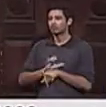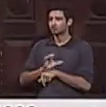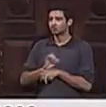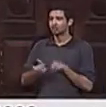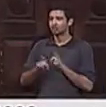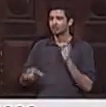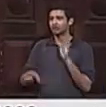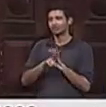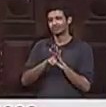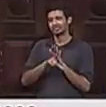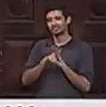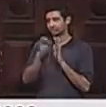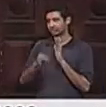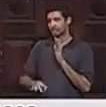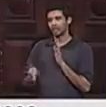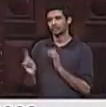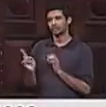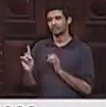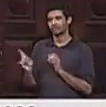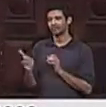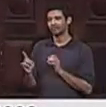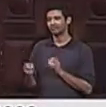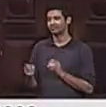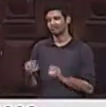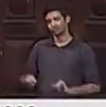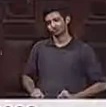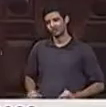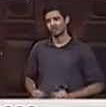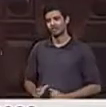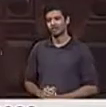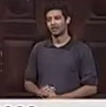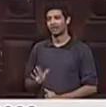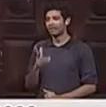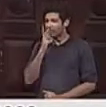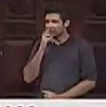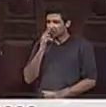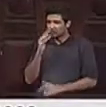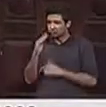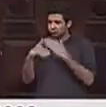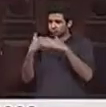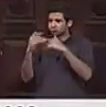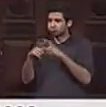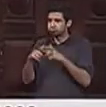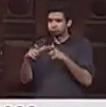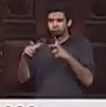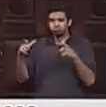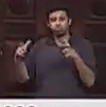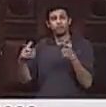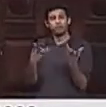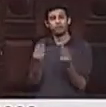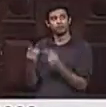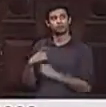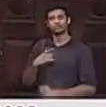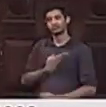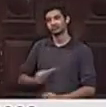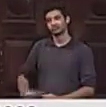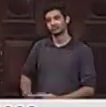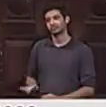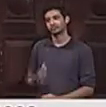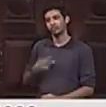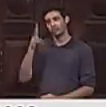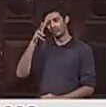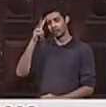ser moeda corrente, parece ser uma banalidade. Isso vai se multiplicando como prática em muitos governos. Portanto, é bom